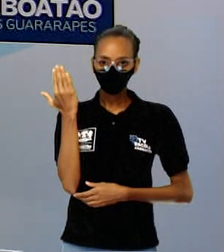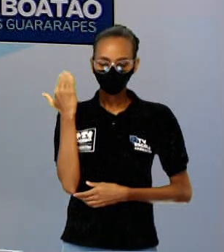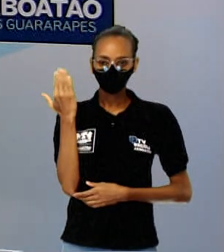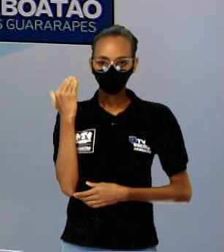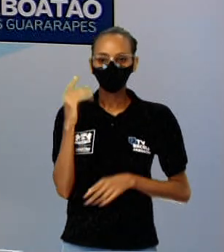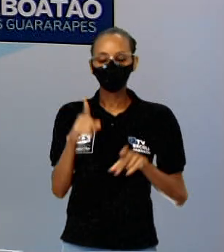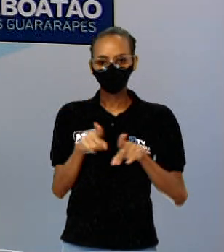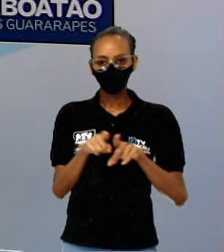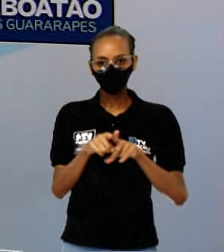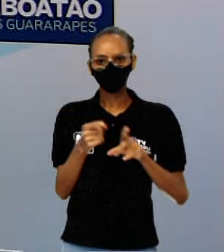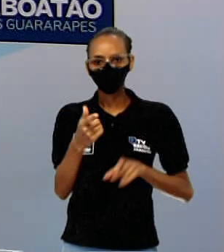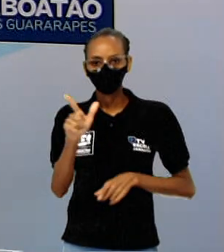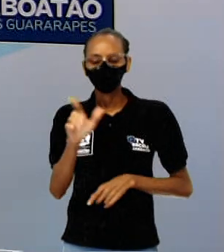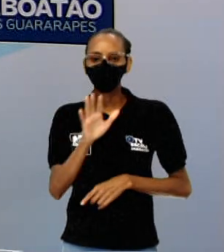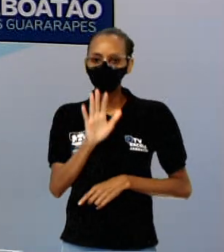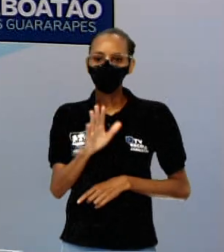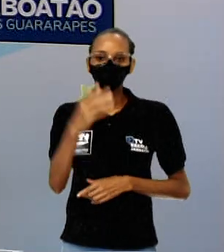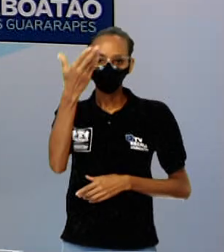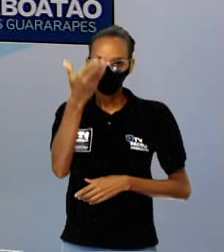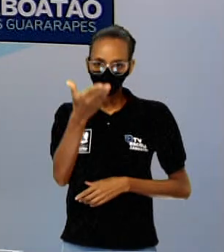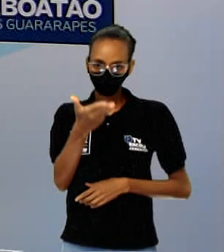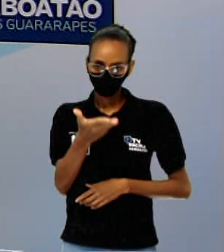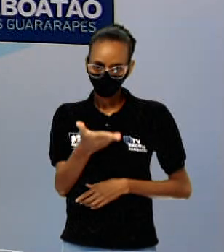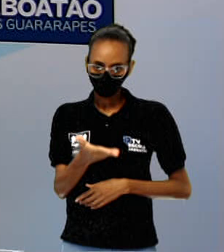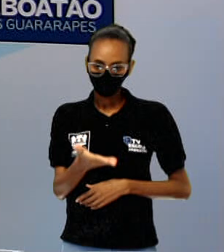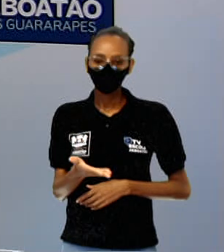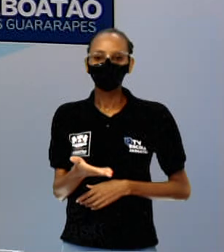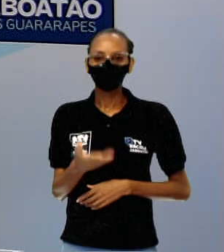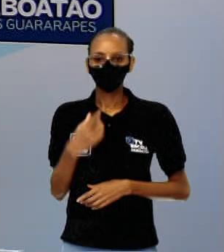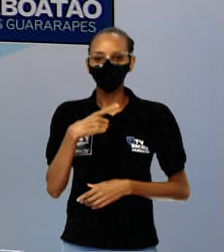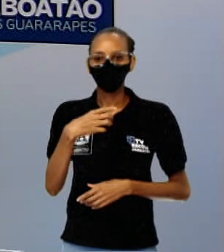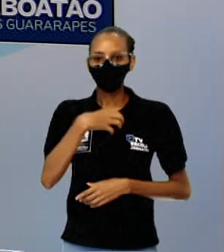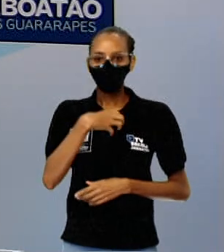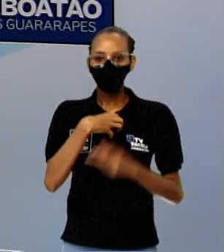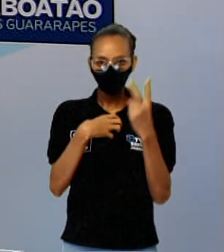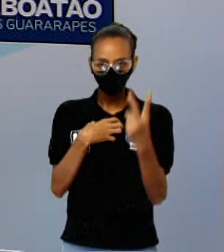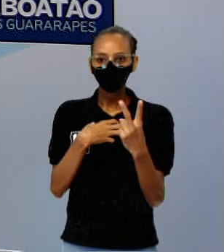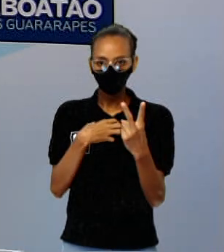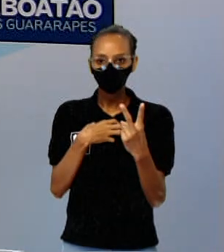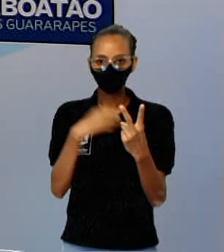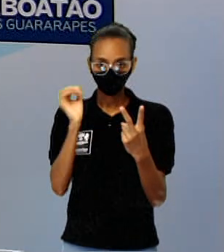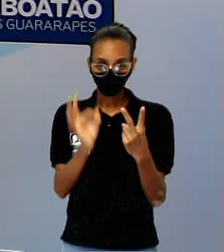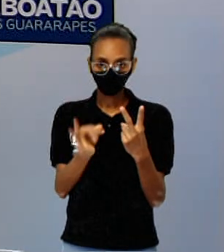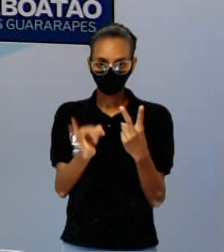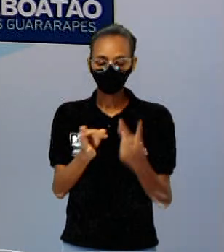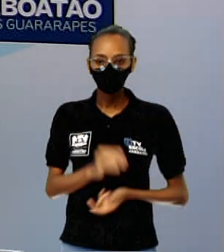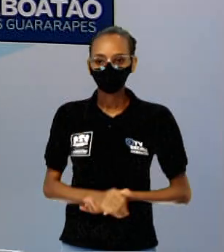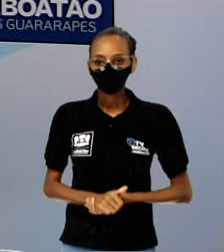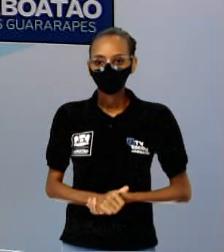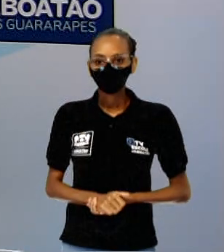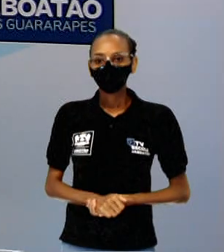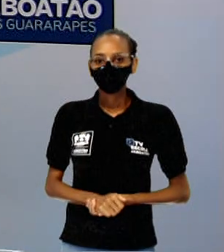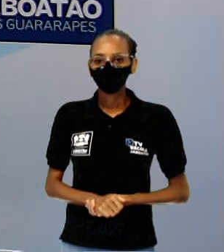no particípio. Mas todos aí, eles vão ter duas formas, certo?